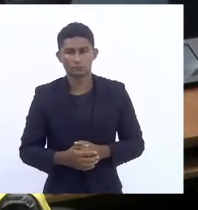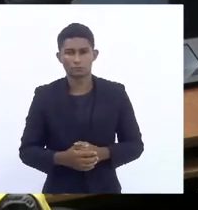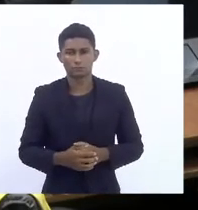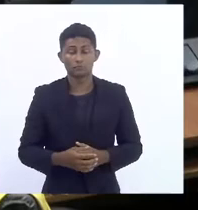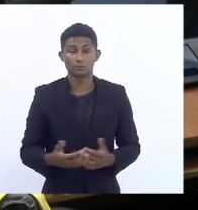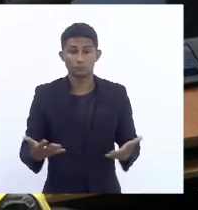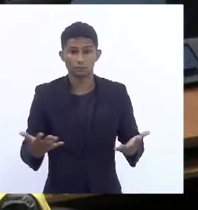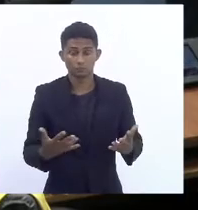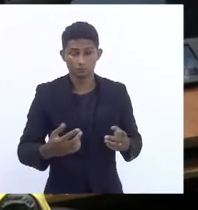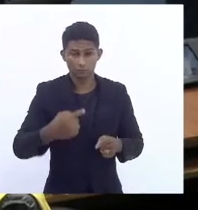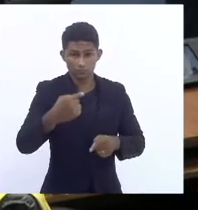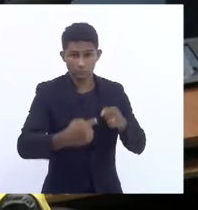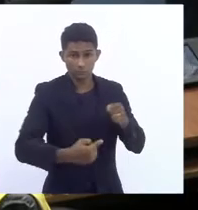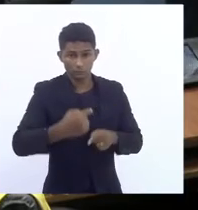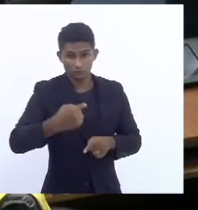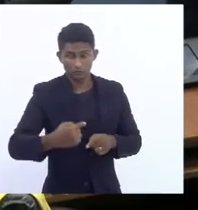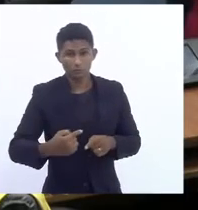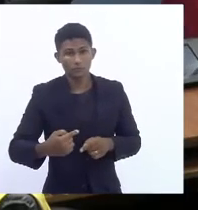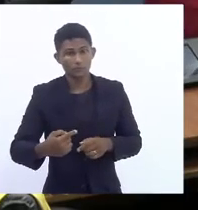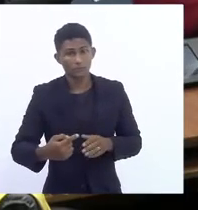Em discussão única,